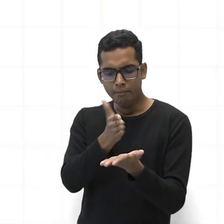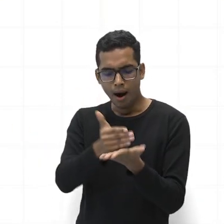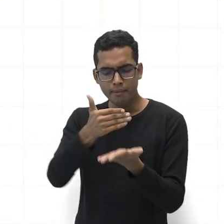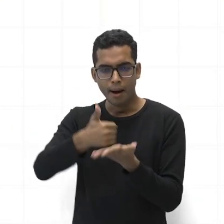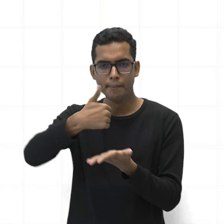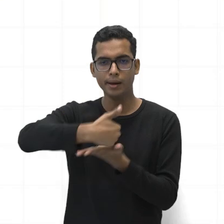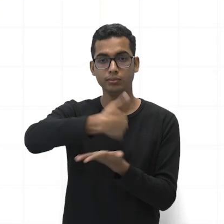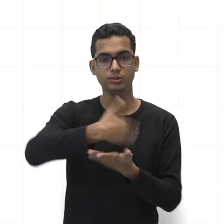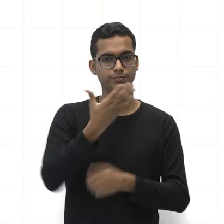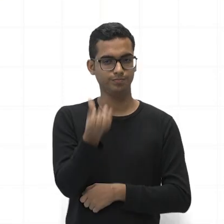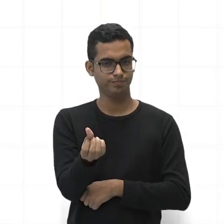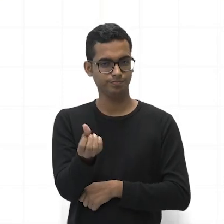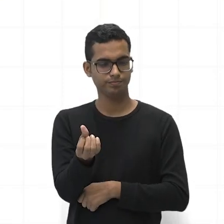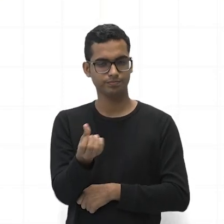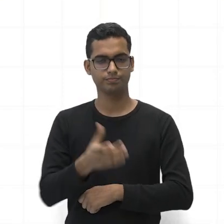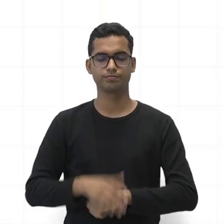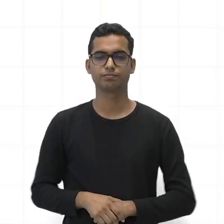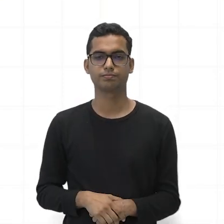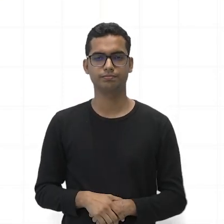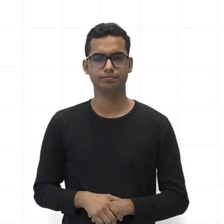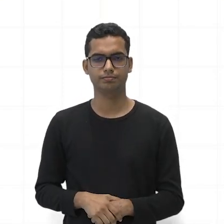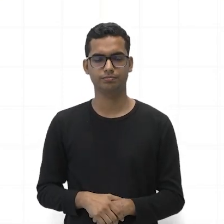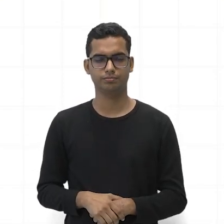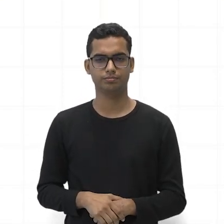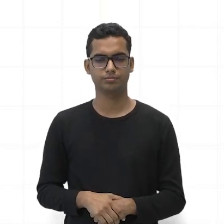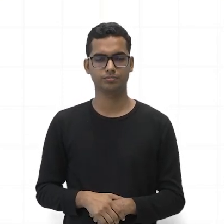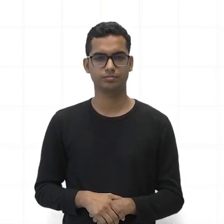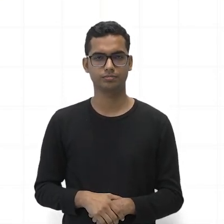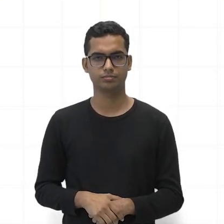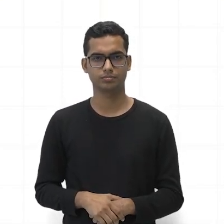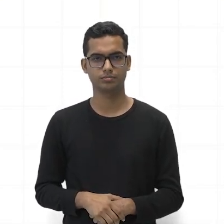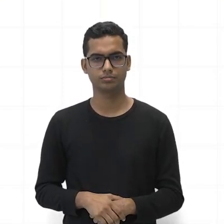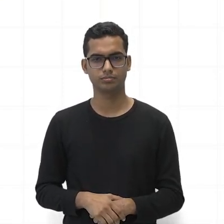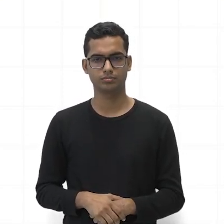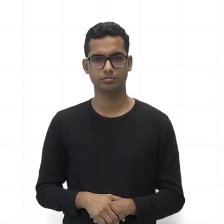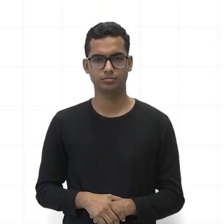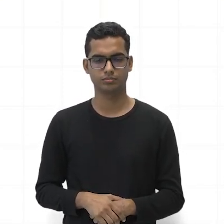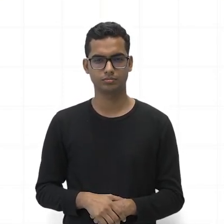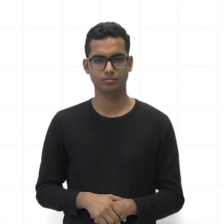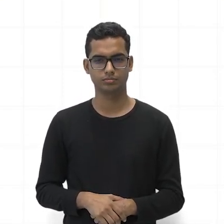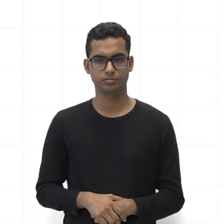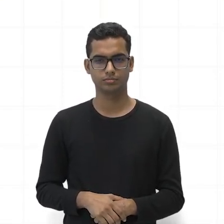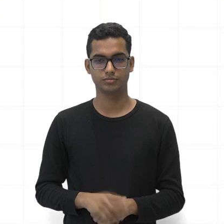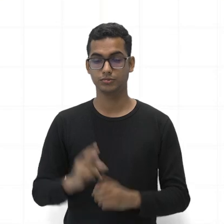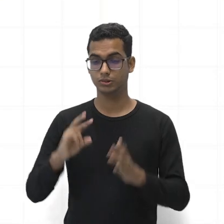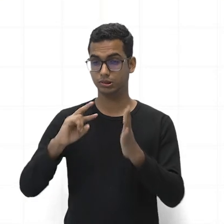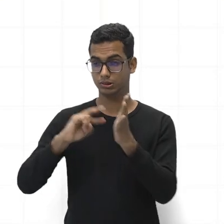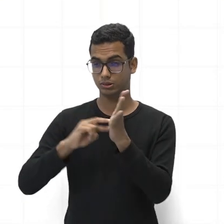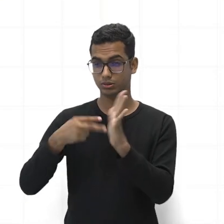em 6 partes. Quer dizer, ó, que Isabela comeu.